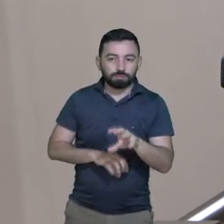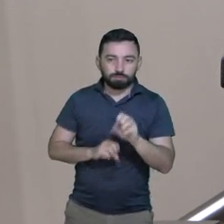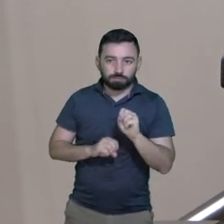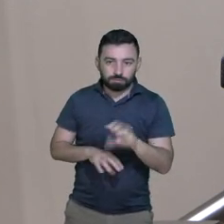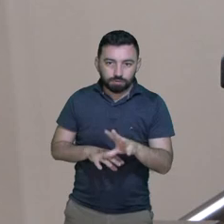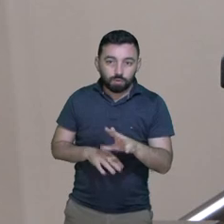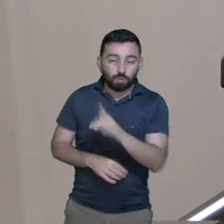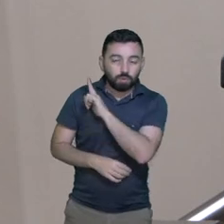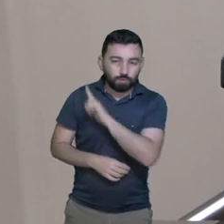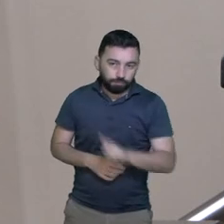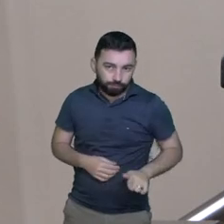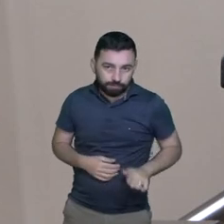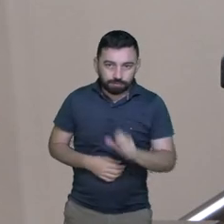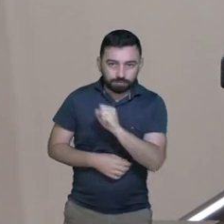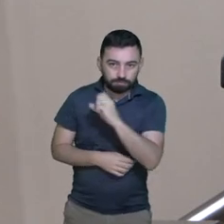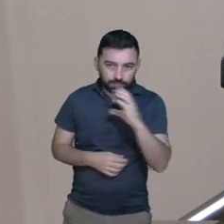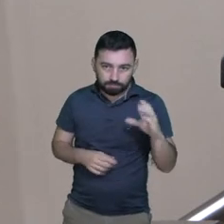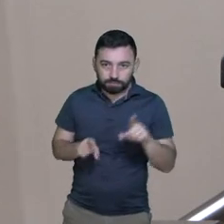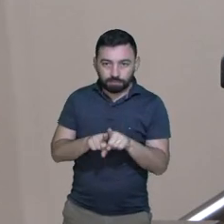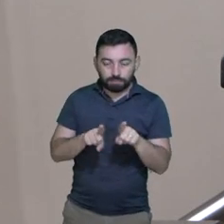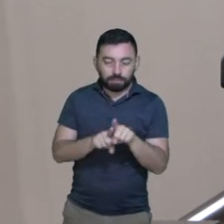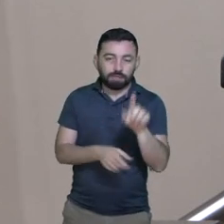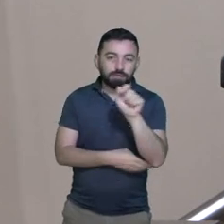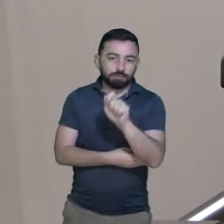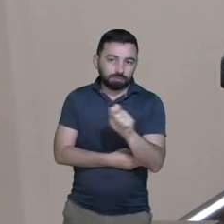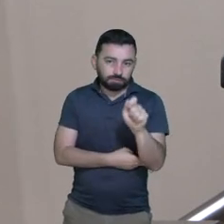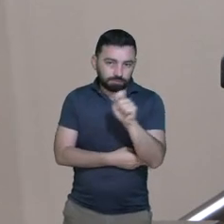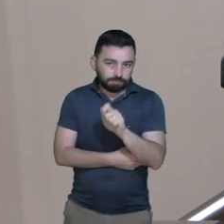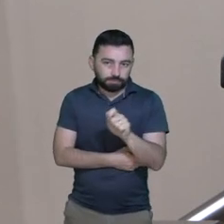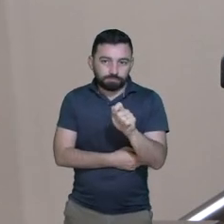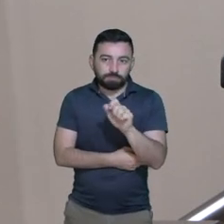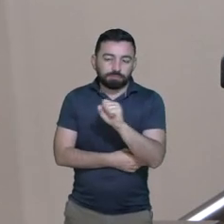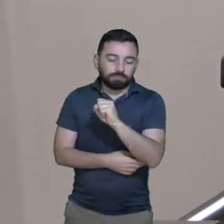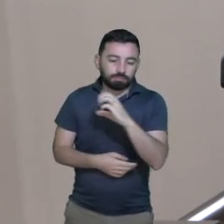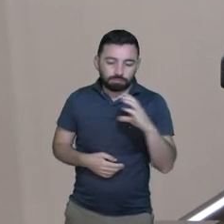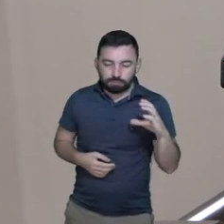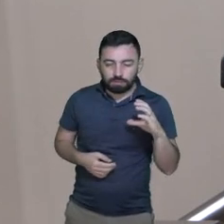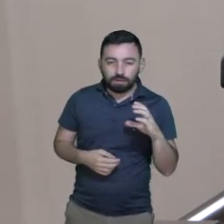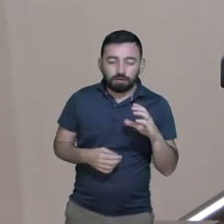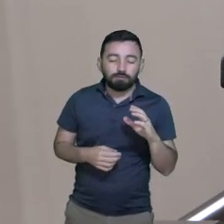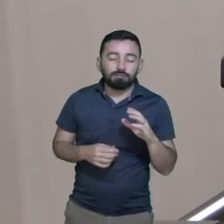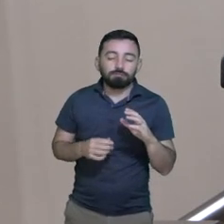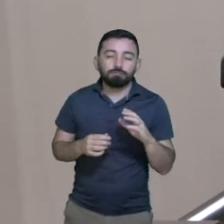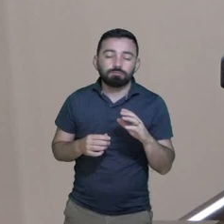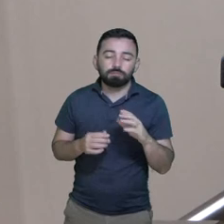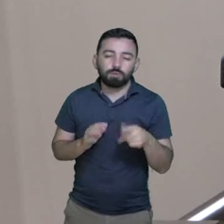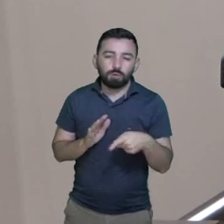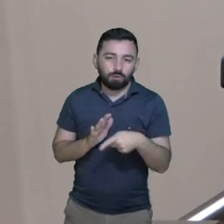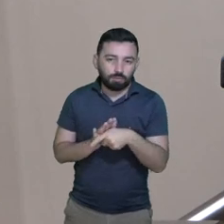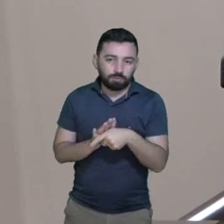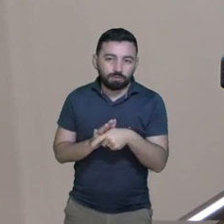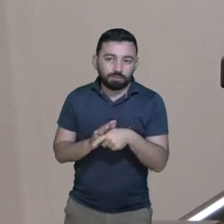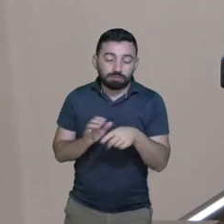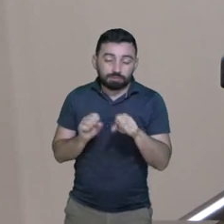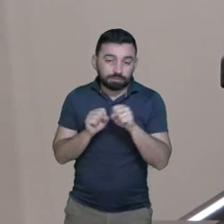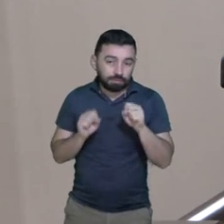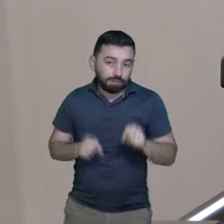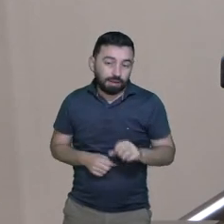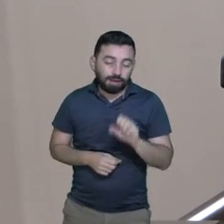Governo de Santa Catarina e a associação Catarinense das Fundações educacionais o sistema